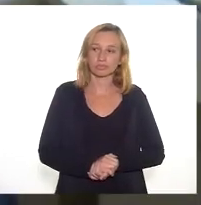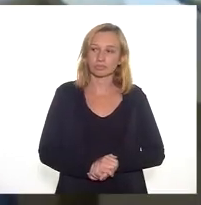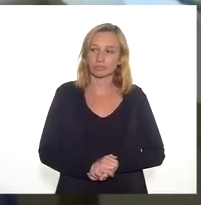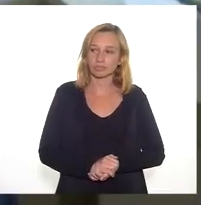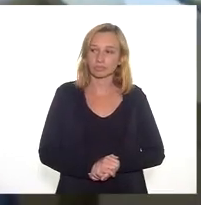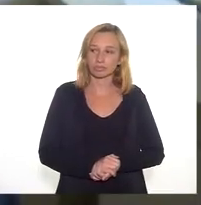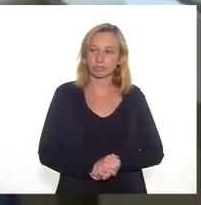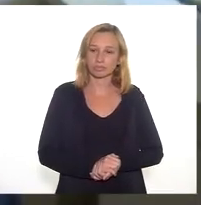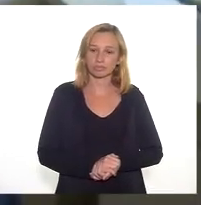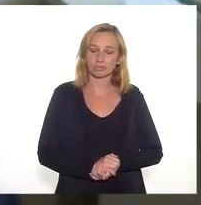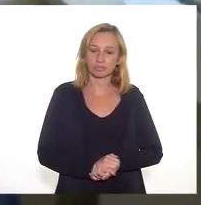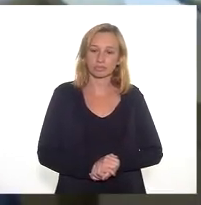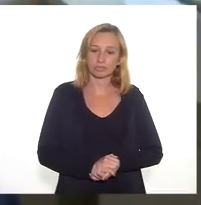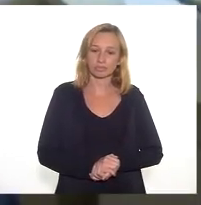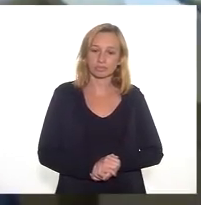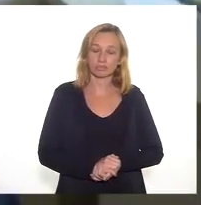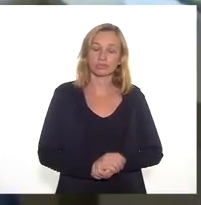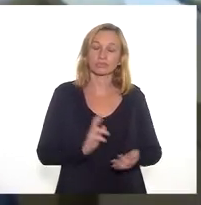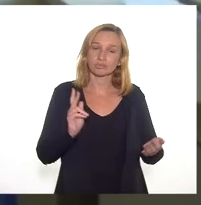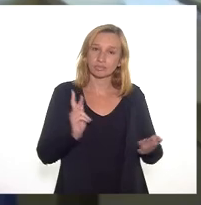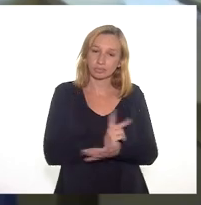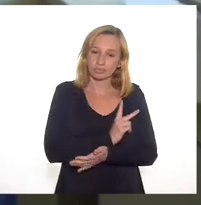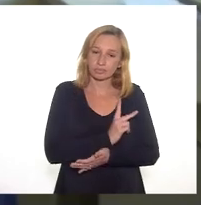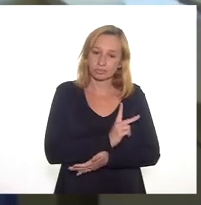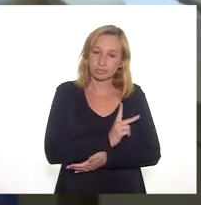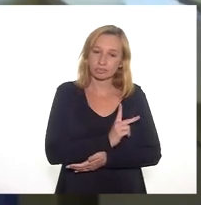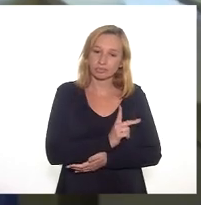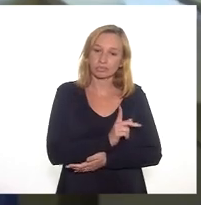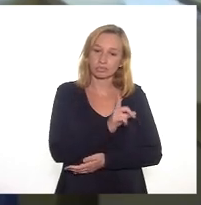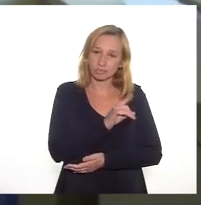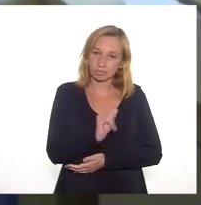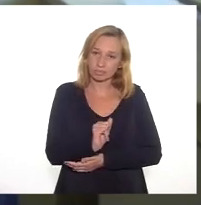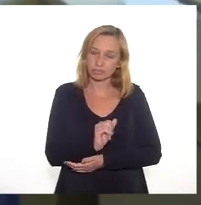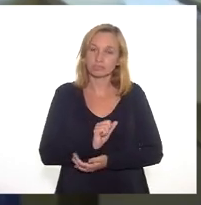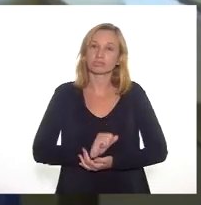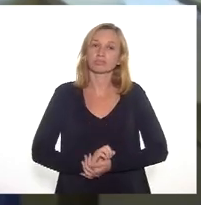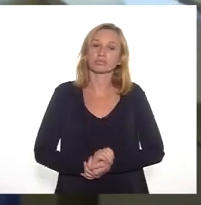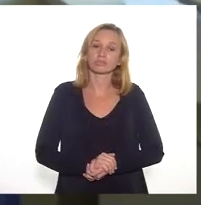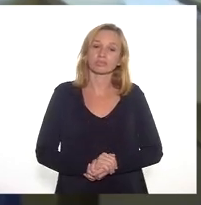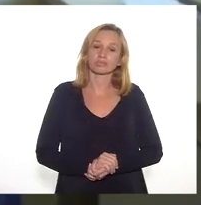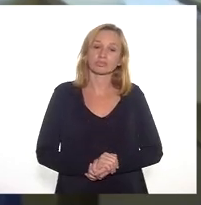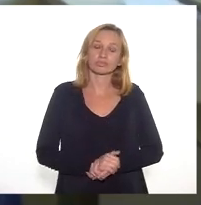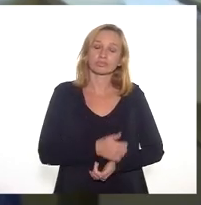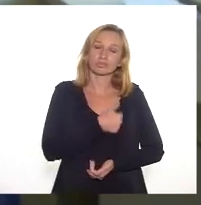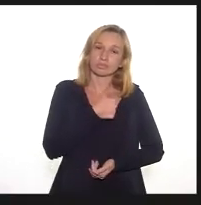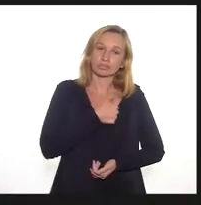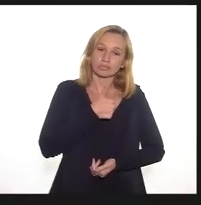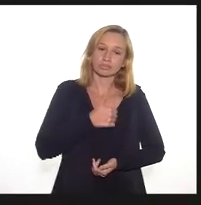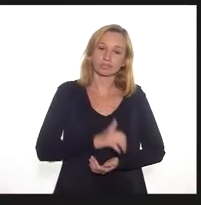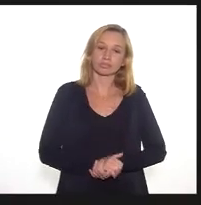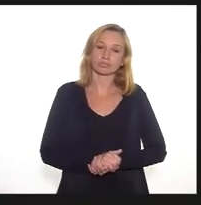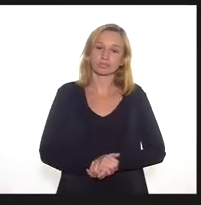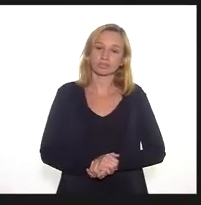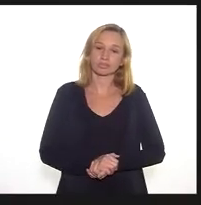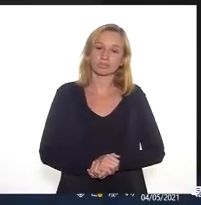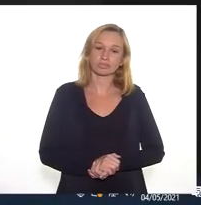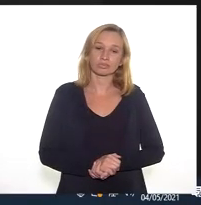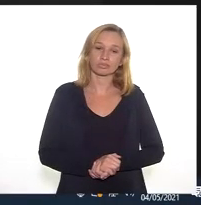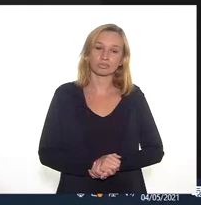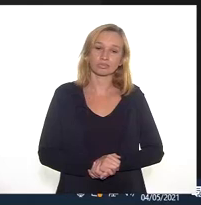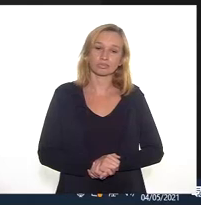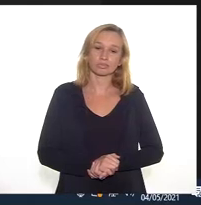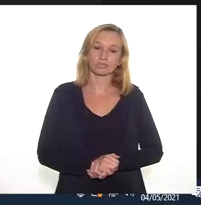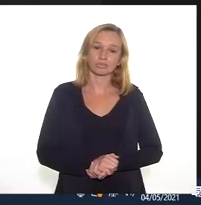importantíssimos que ocorreram naquela data. O primeiro diz